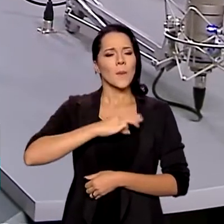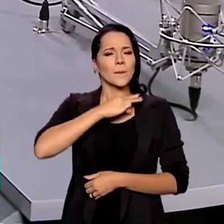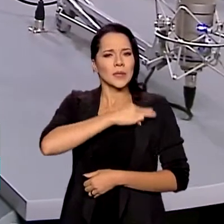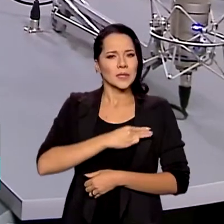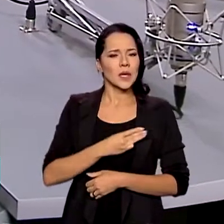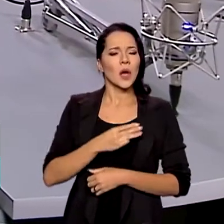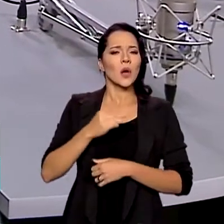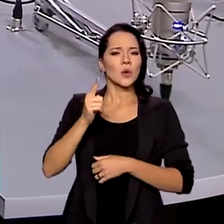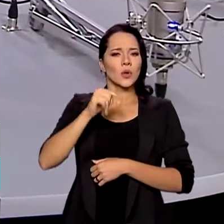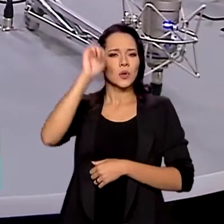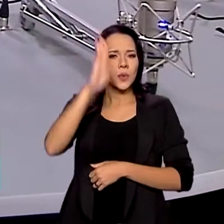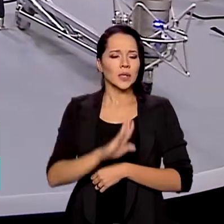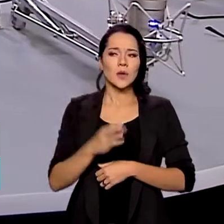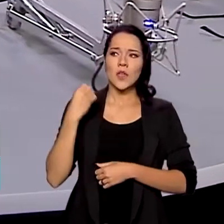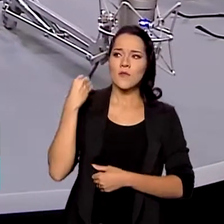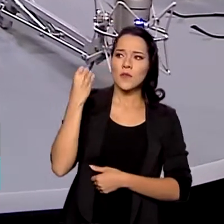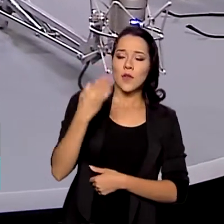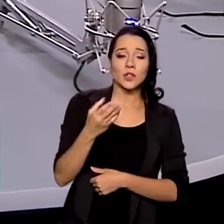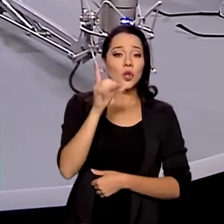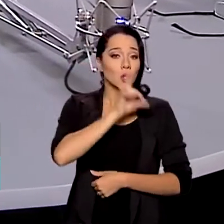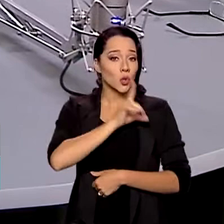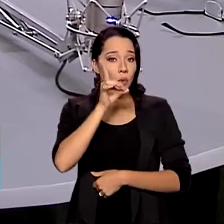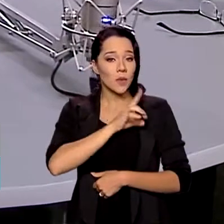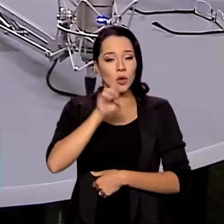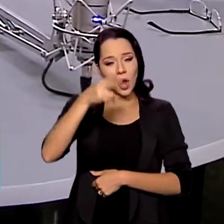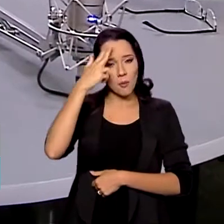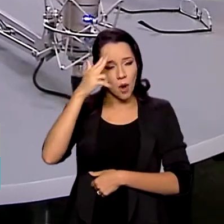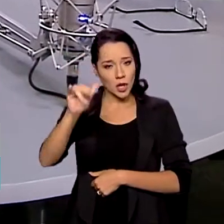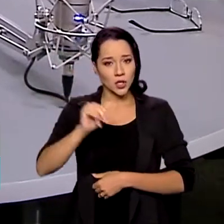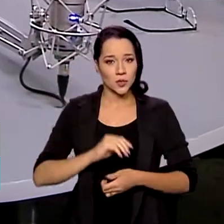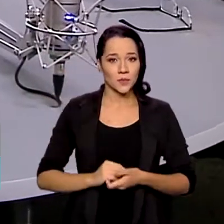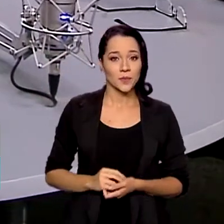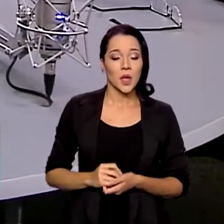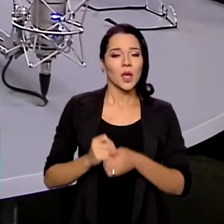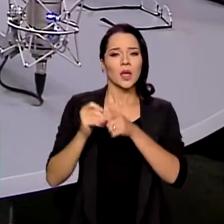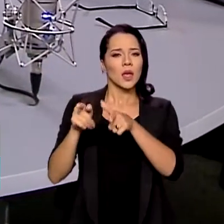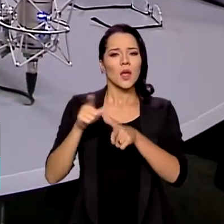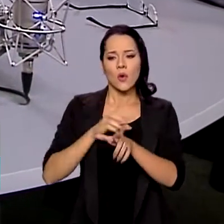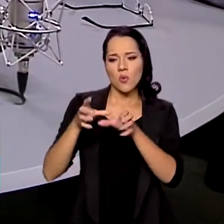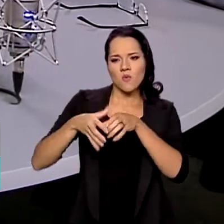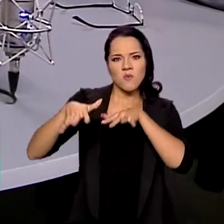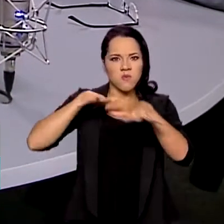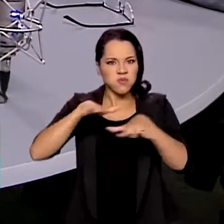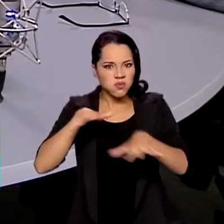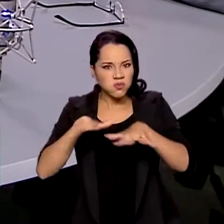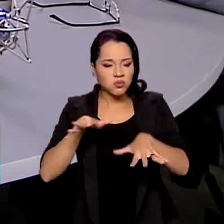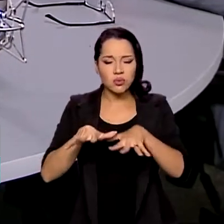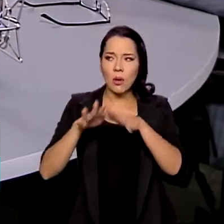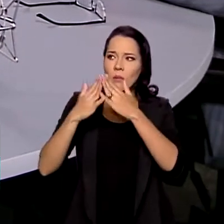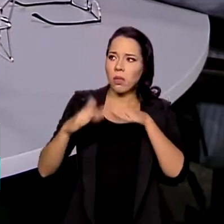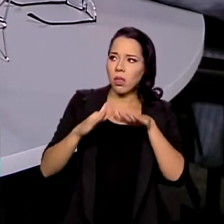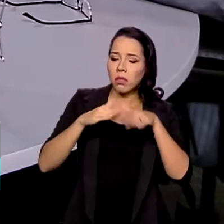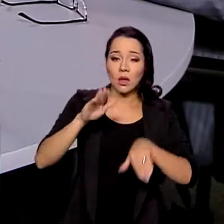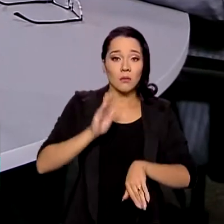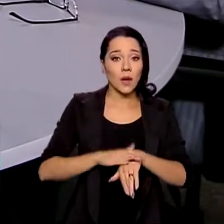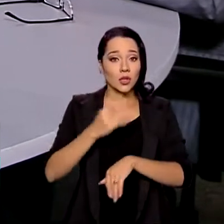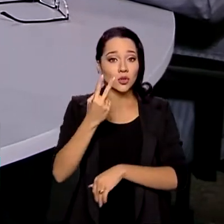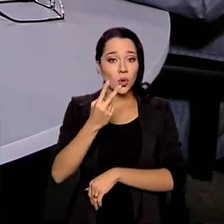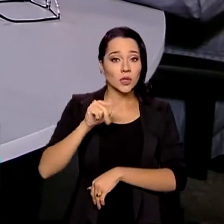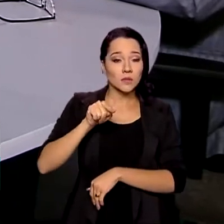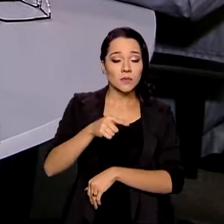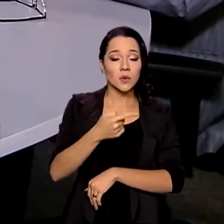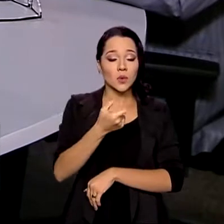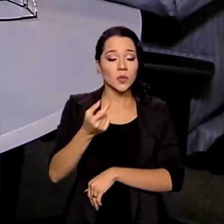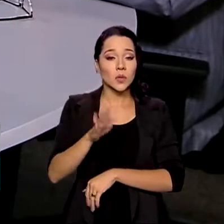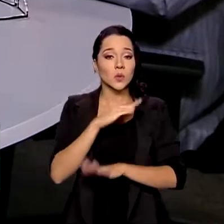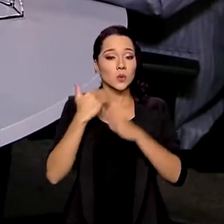humanitária brasileira que viajou no último domingo para o Haiti, onde um forte terremoto deixou mais de 2.200